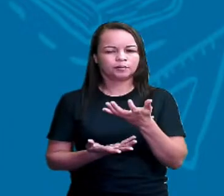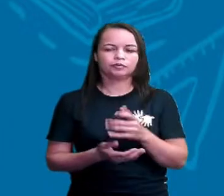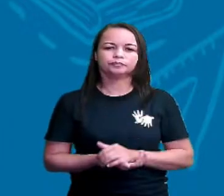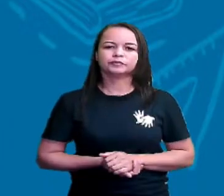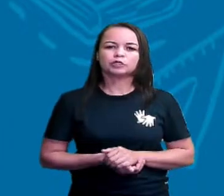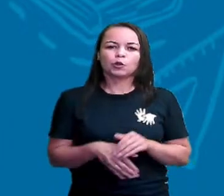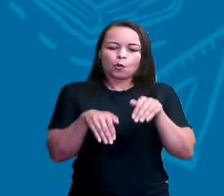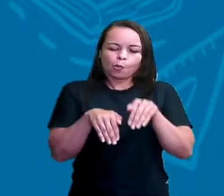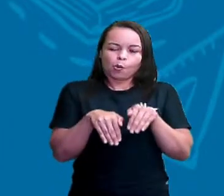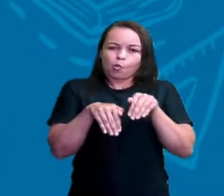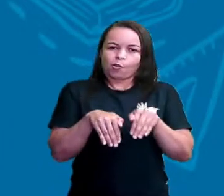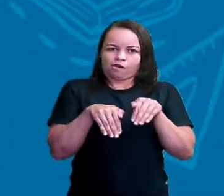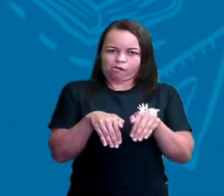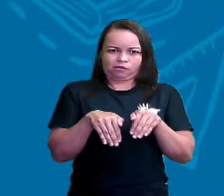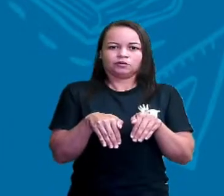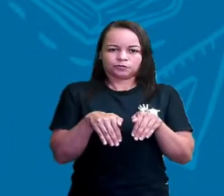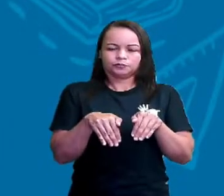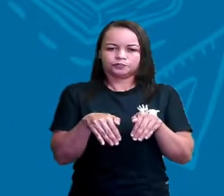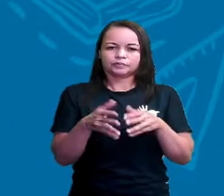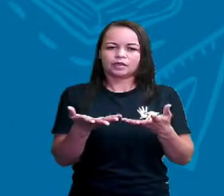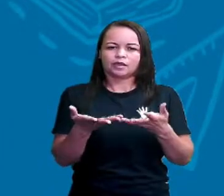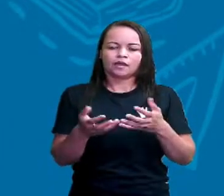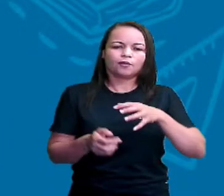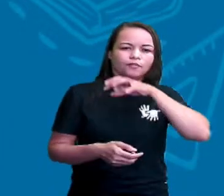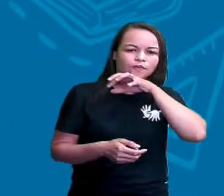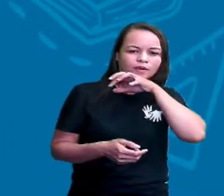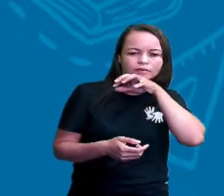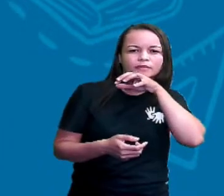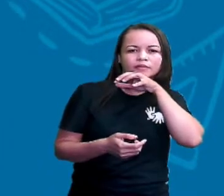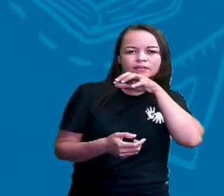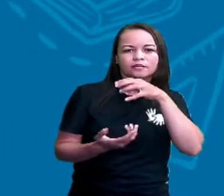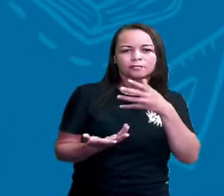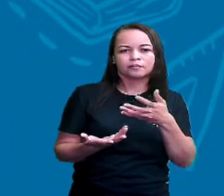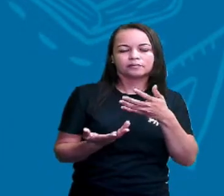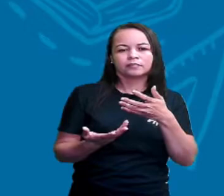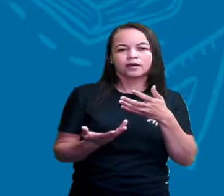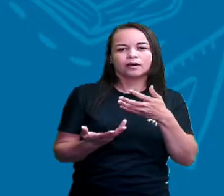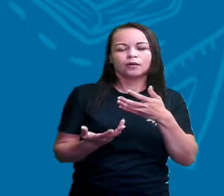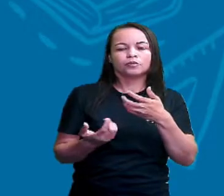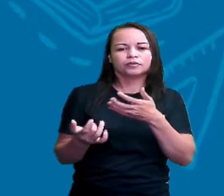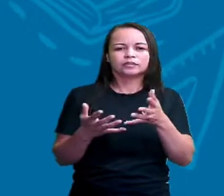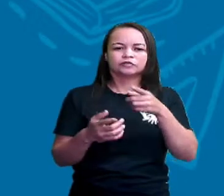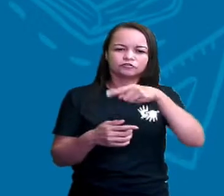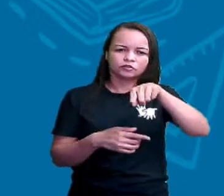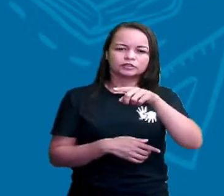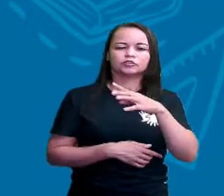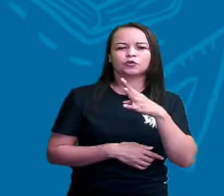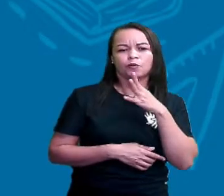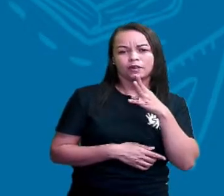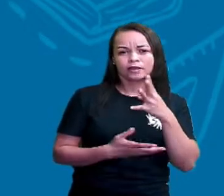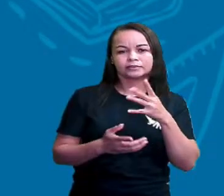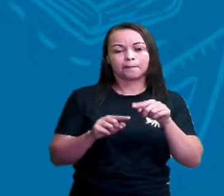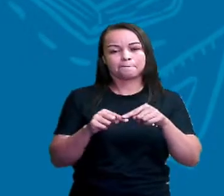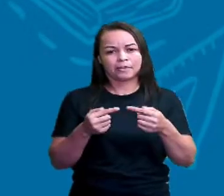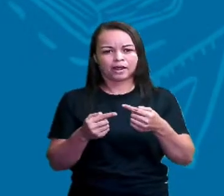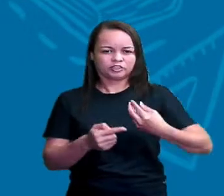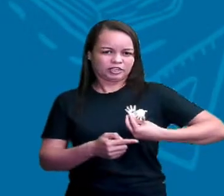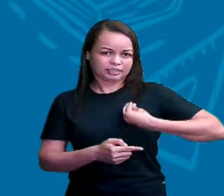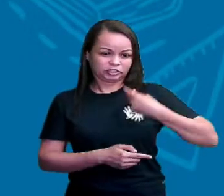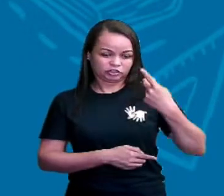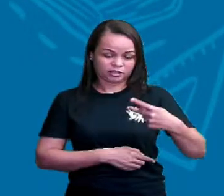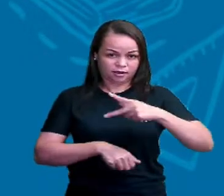canguru, né? O canguru é um animal, né, que vocês devem conhecer, só que aqui não existe aqui no nosso país.